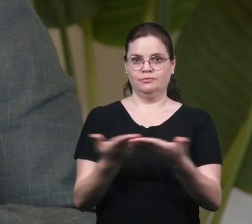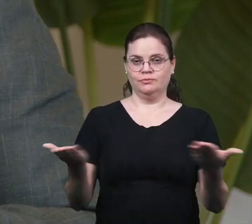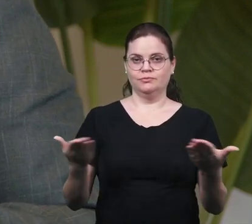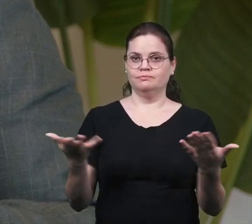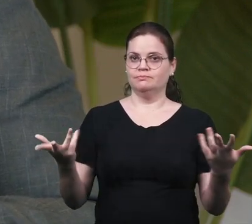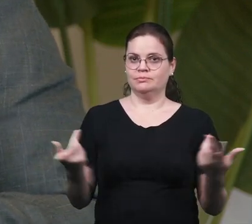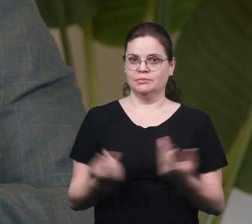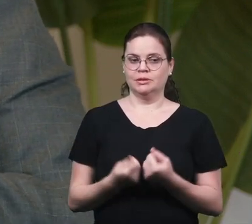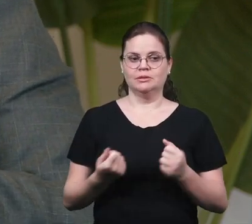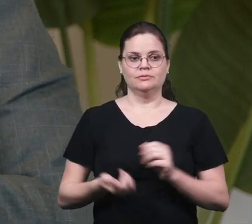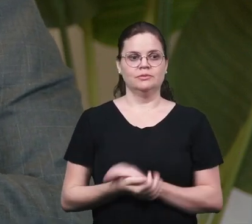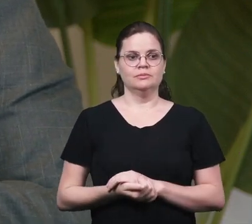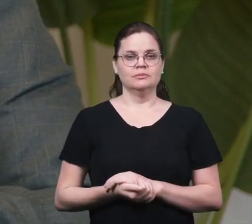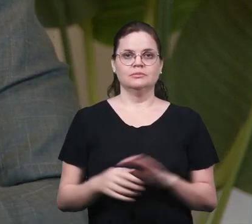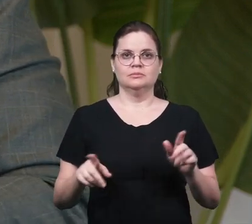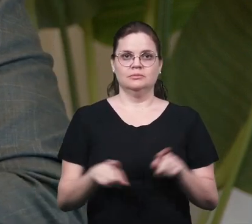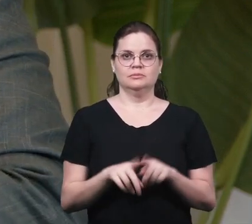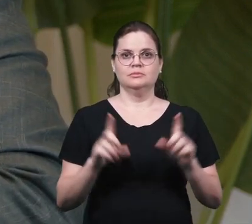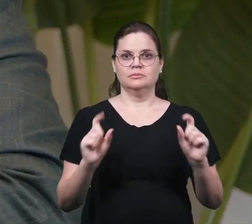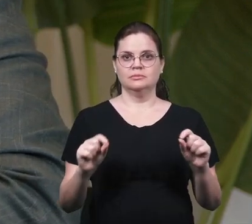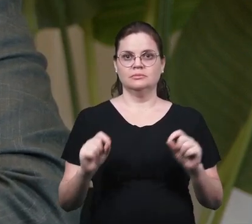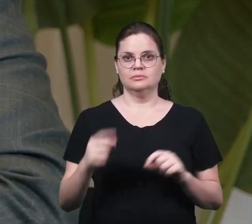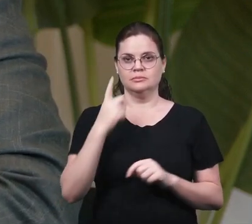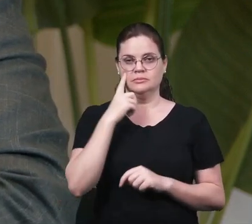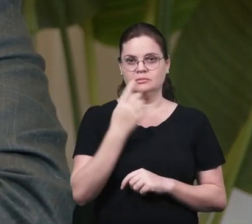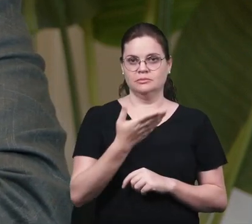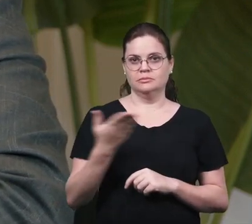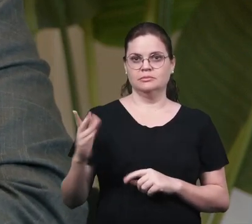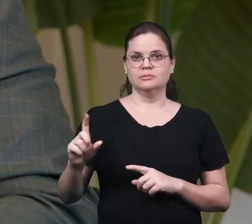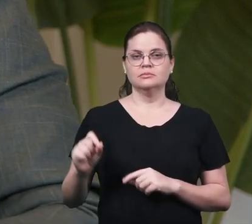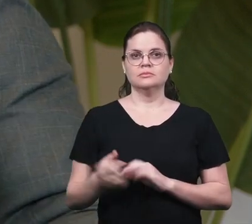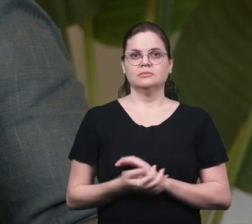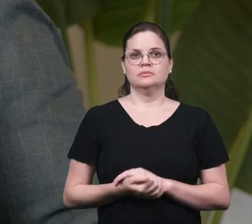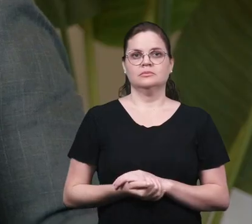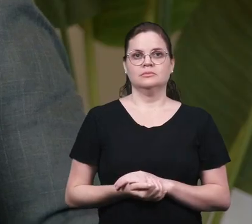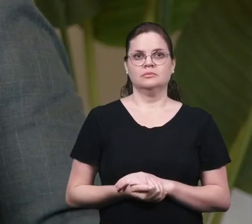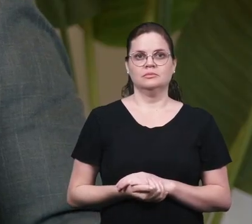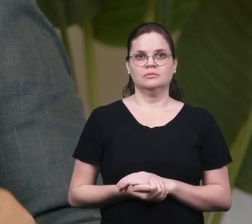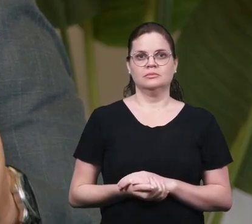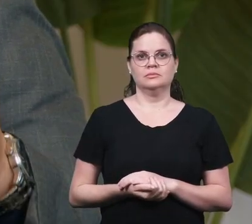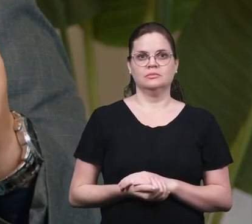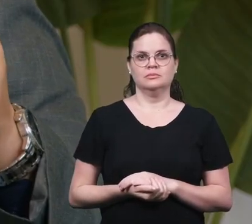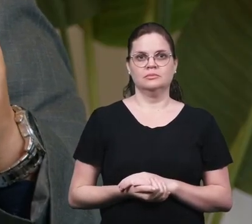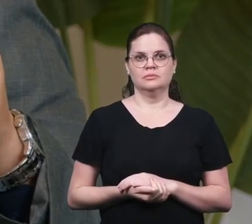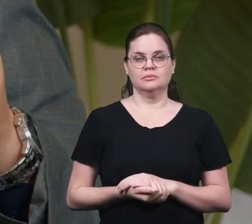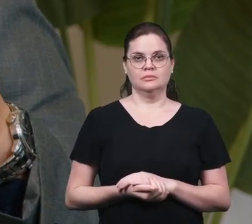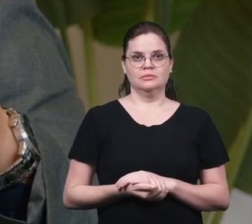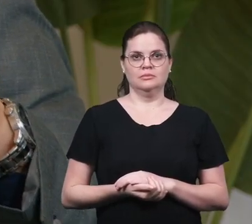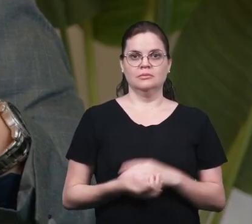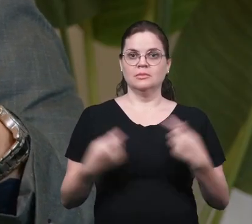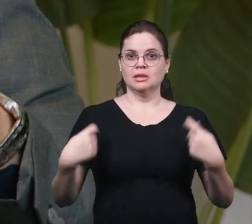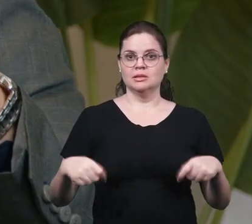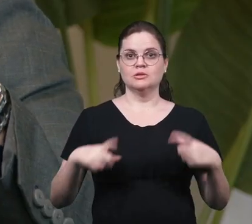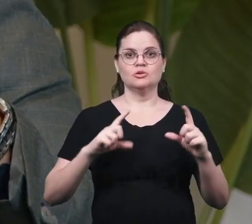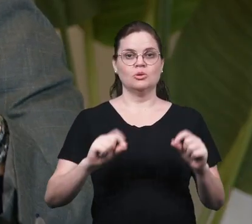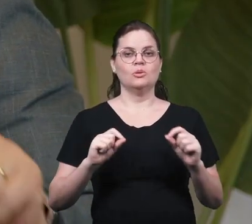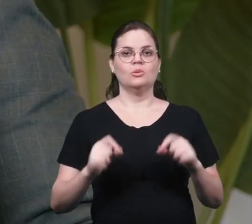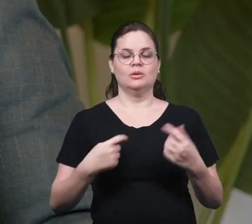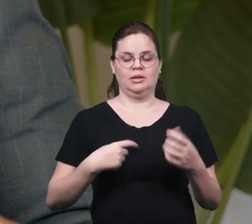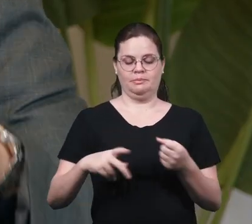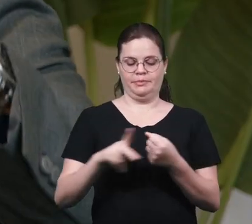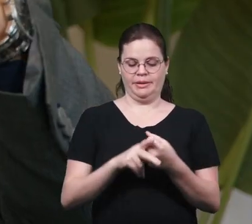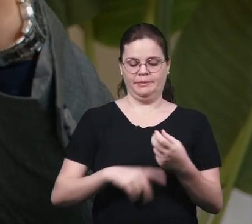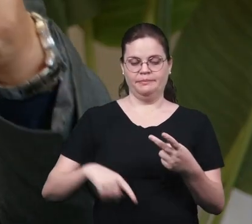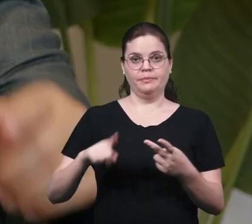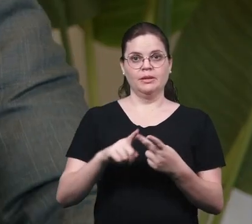extraordinário. Inclusive, de tal maneira, ali, queridos, que foi necessário que Pedro e João descesse a